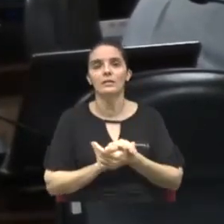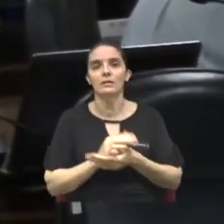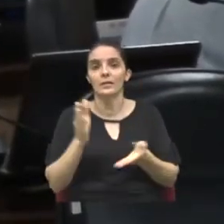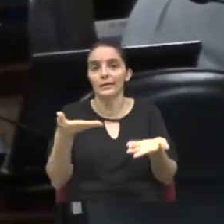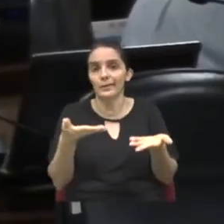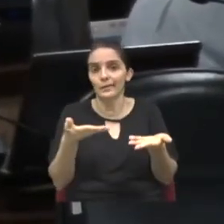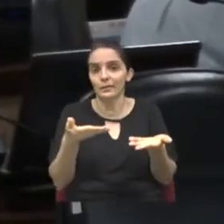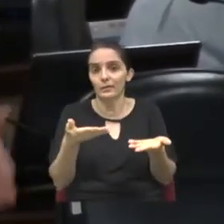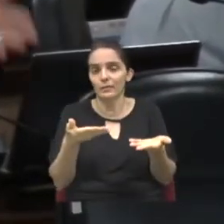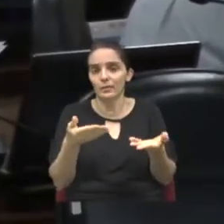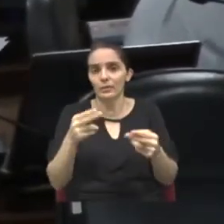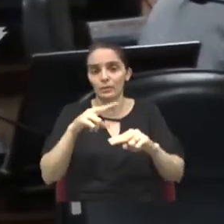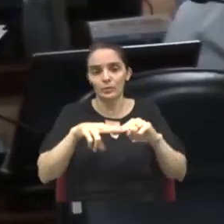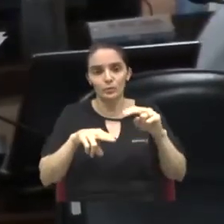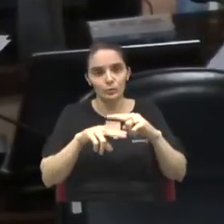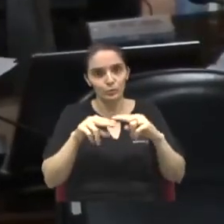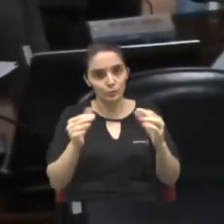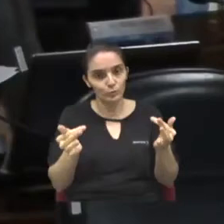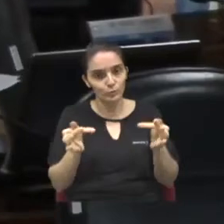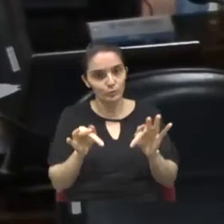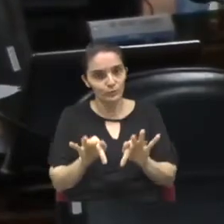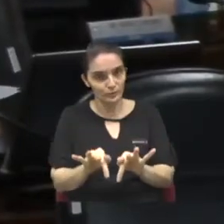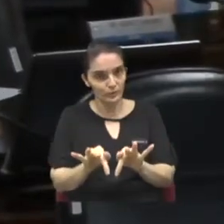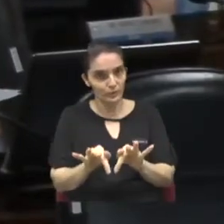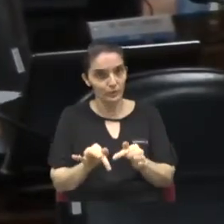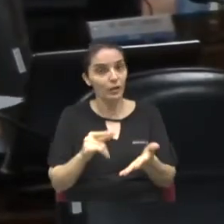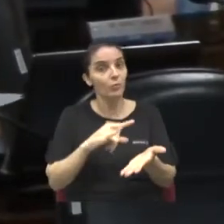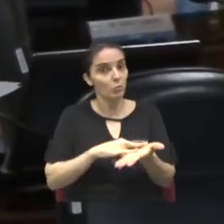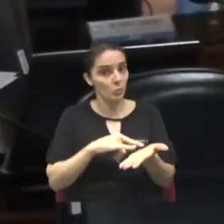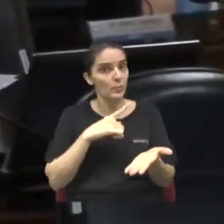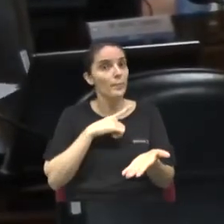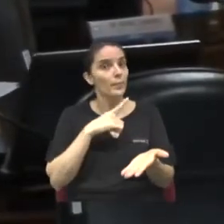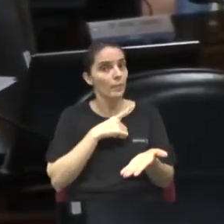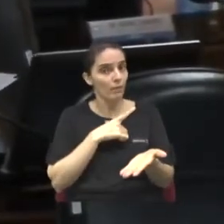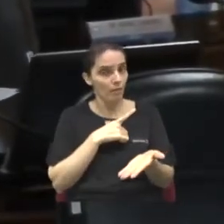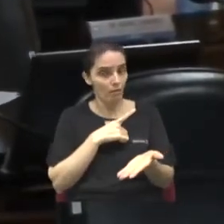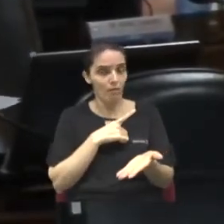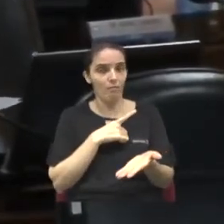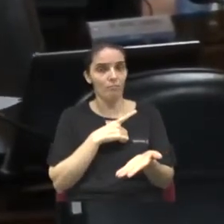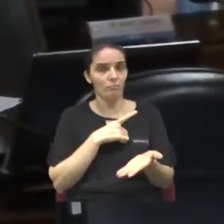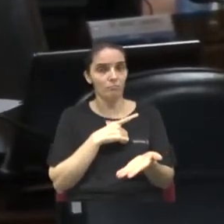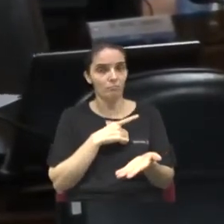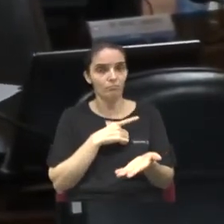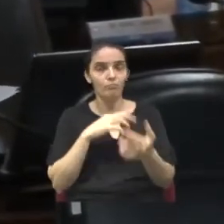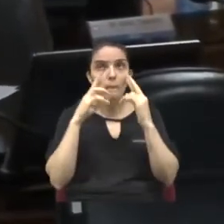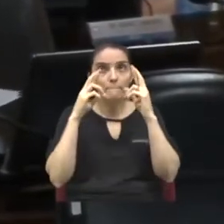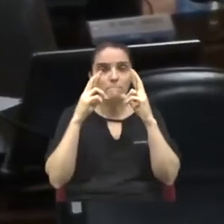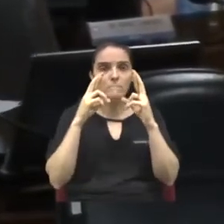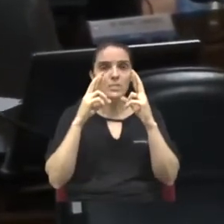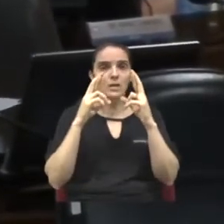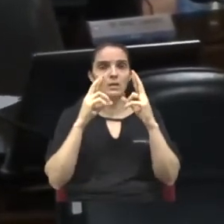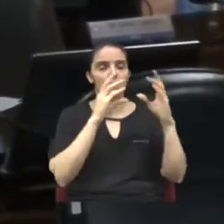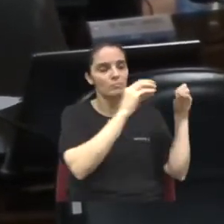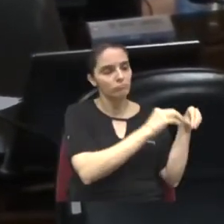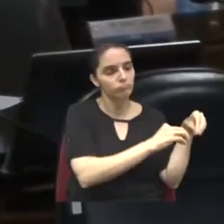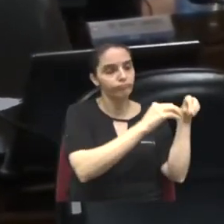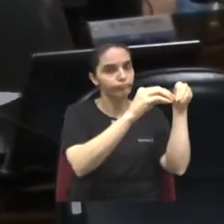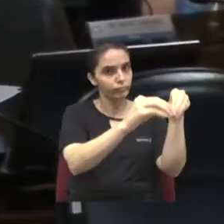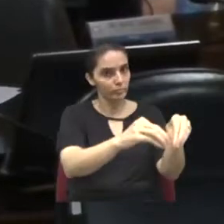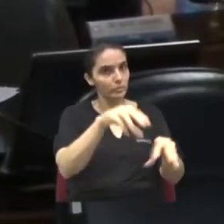de junho, conforme está documentado, seja realmente